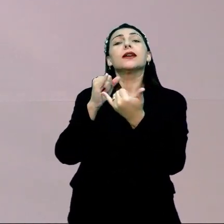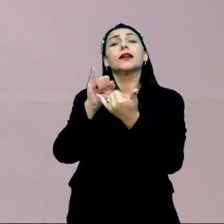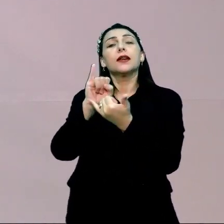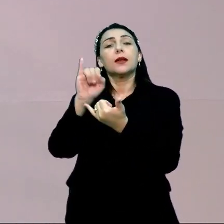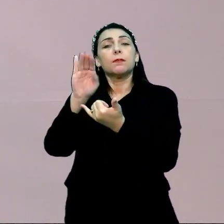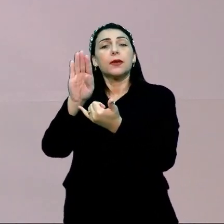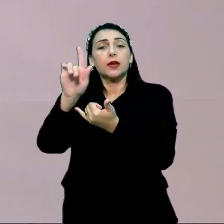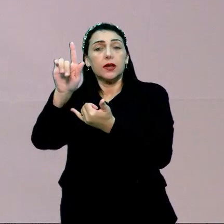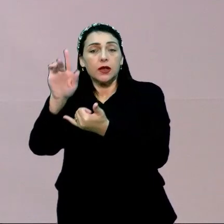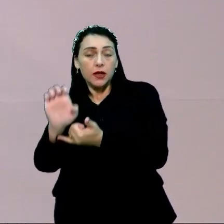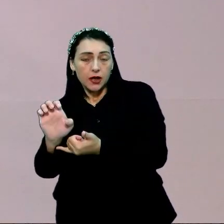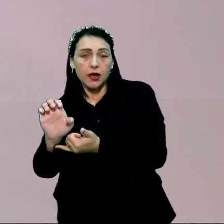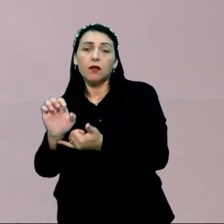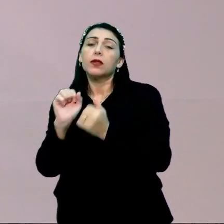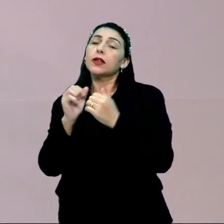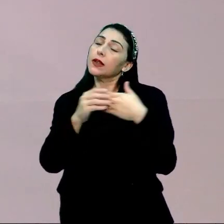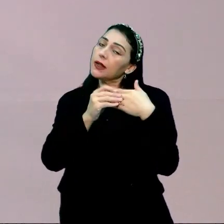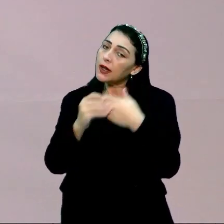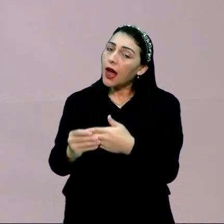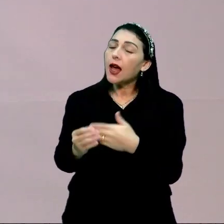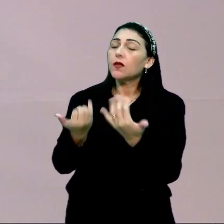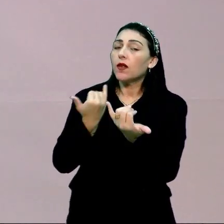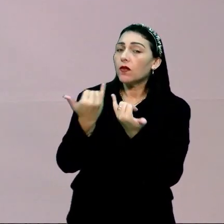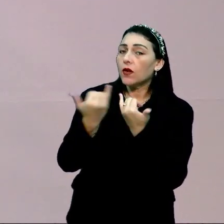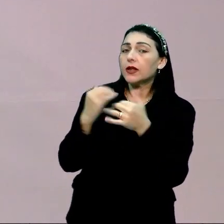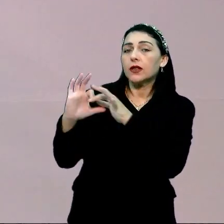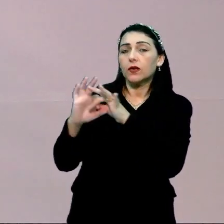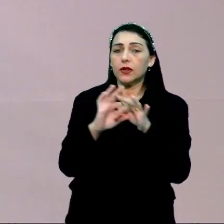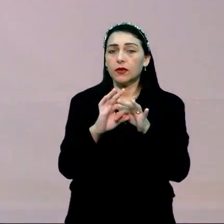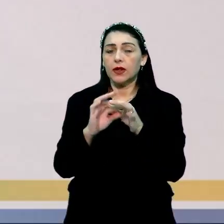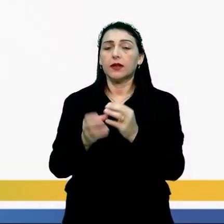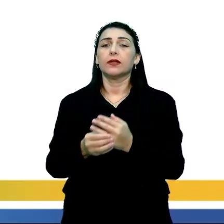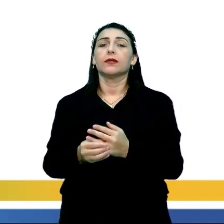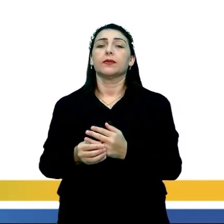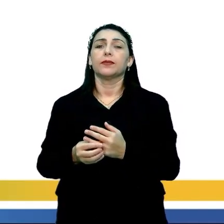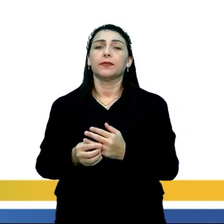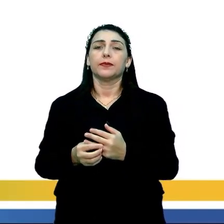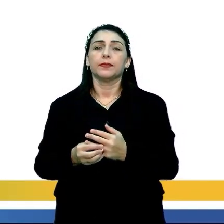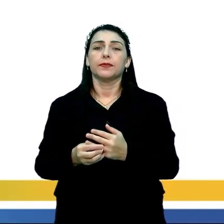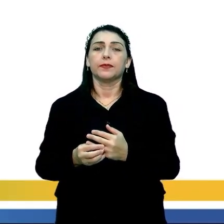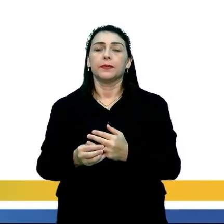de Geografia e Estatística, aí você traz lá o dado e contextualiza.